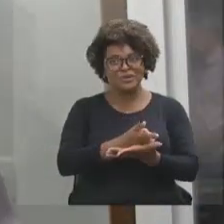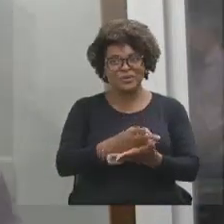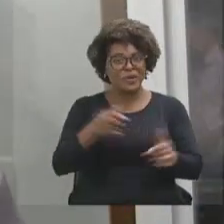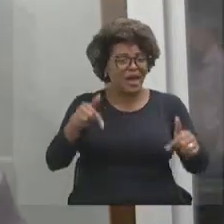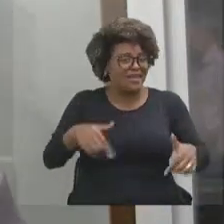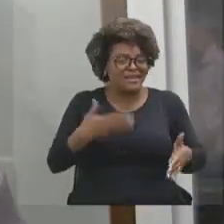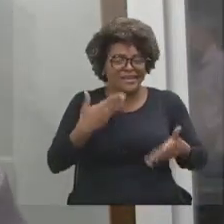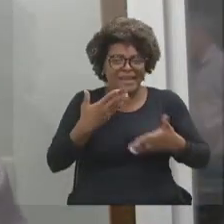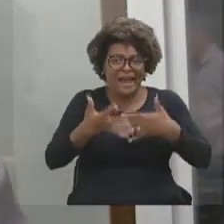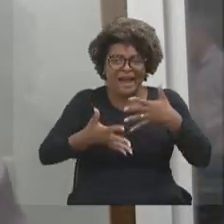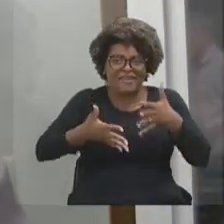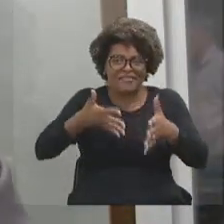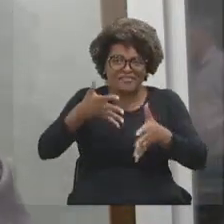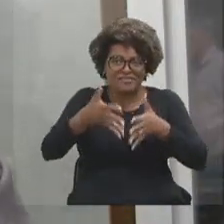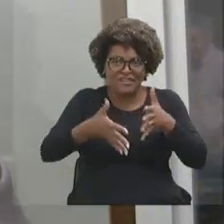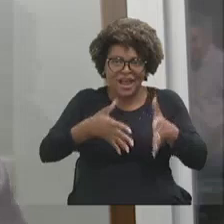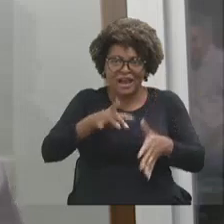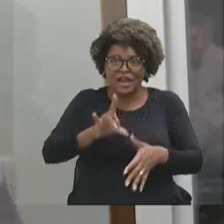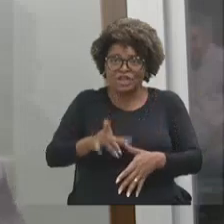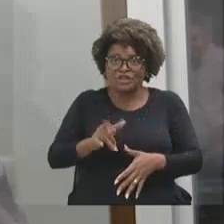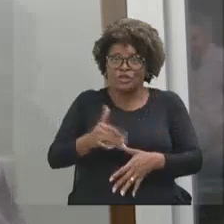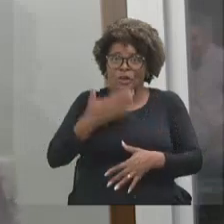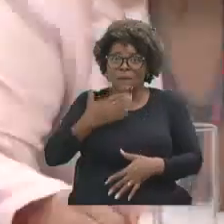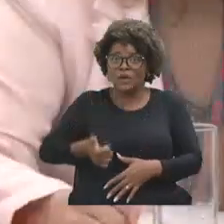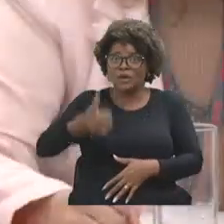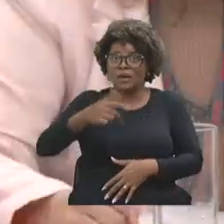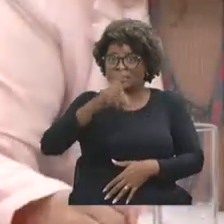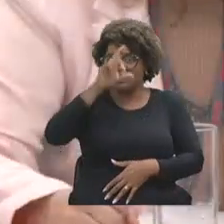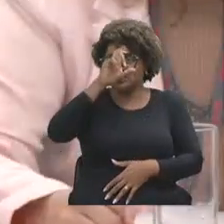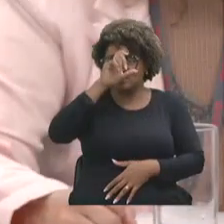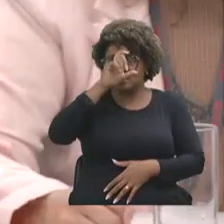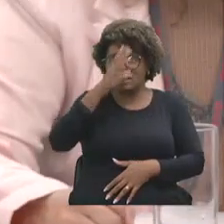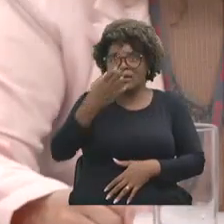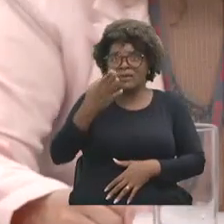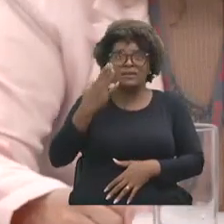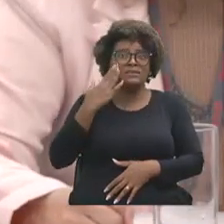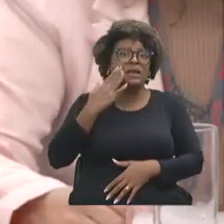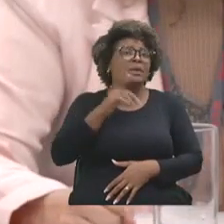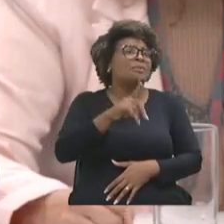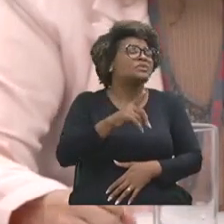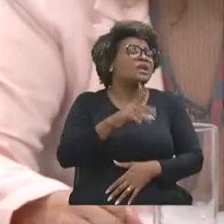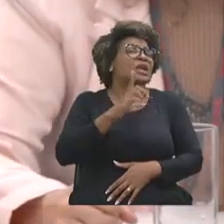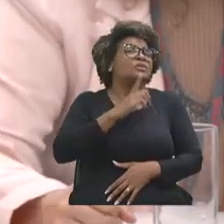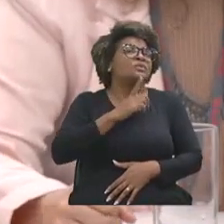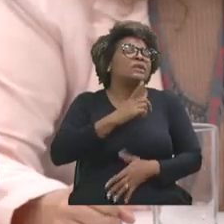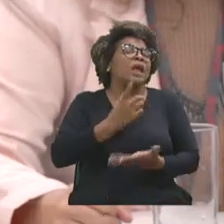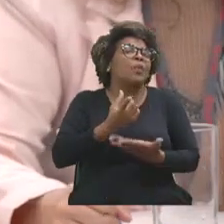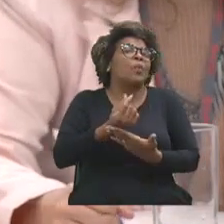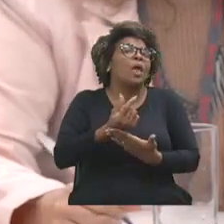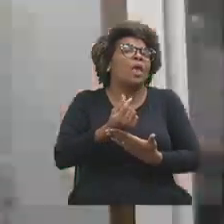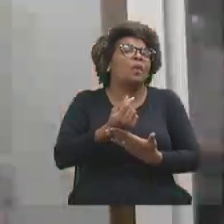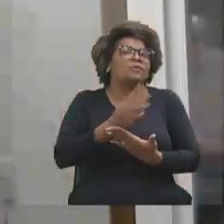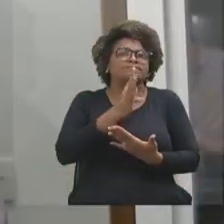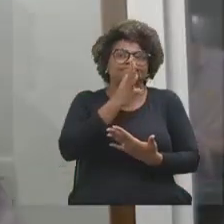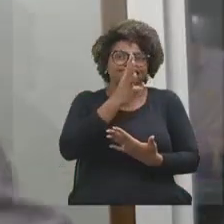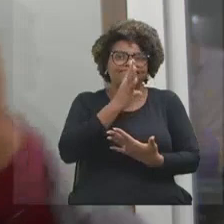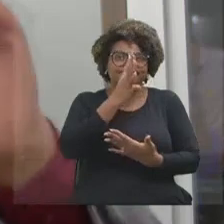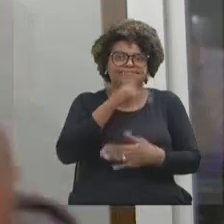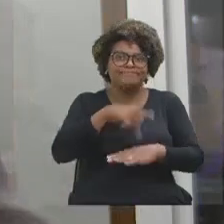melhoria da condição dos hospitais e nós sabemos o volume de recurso que isso consome no nosso país